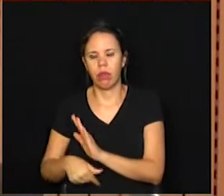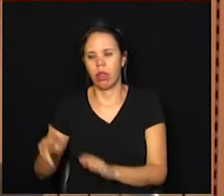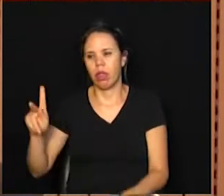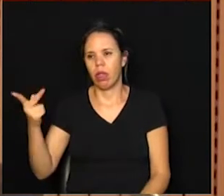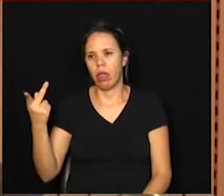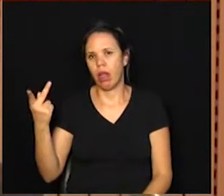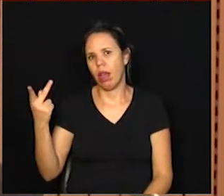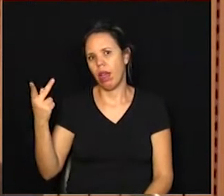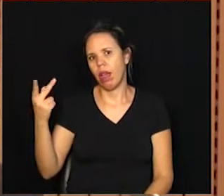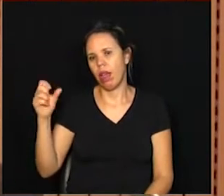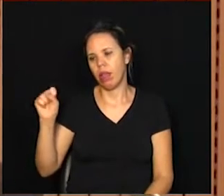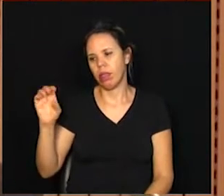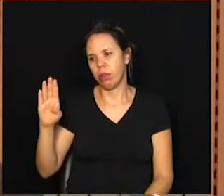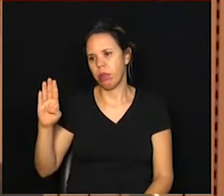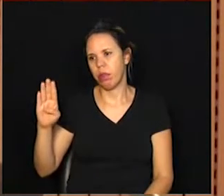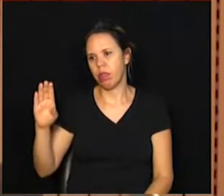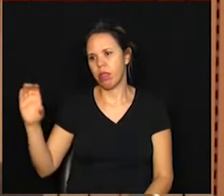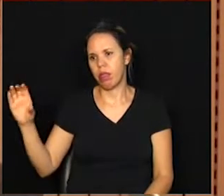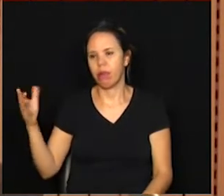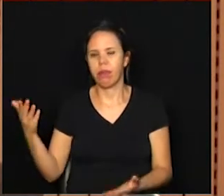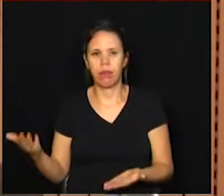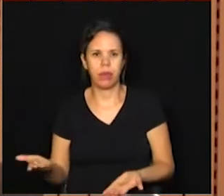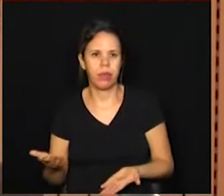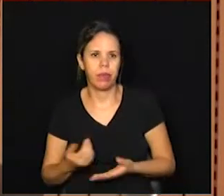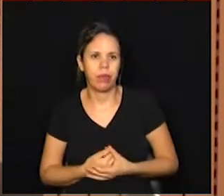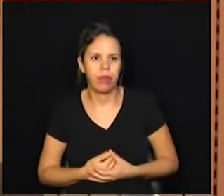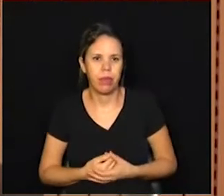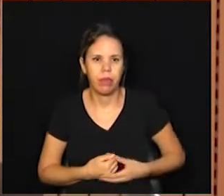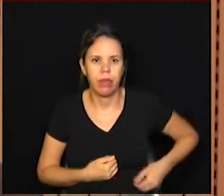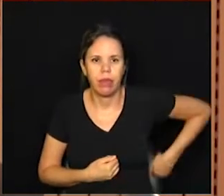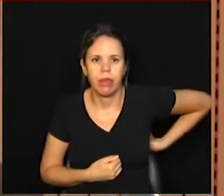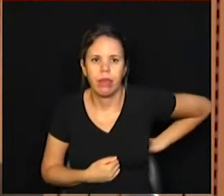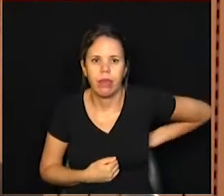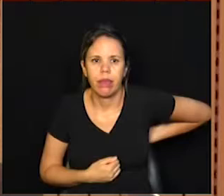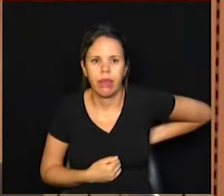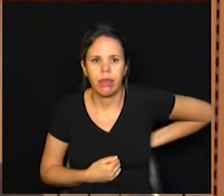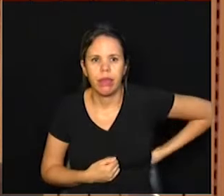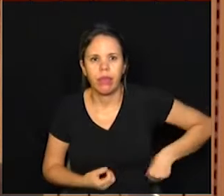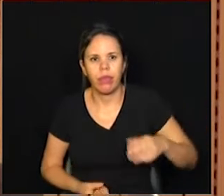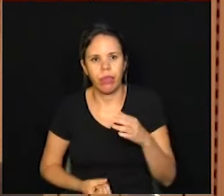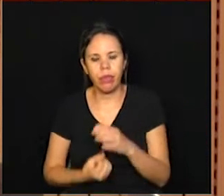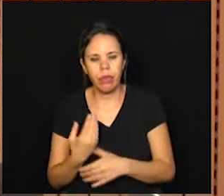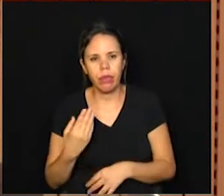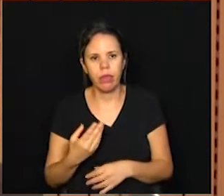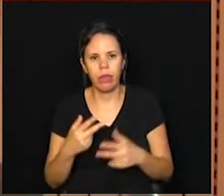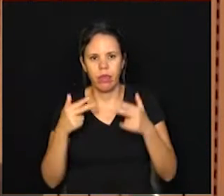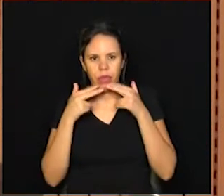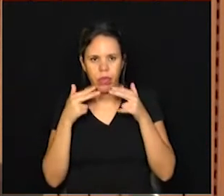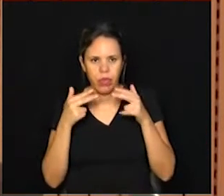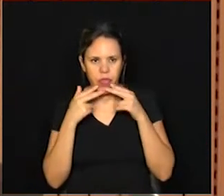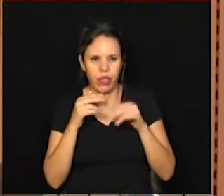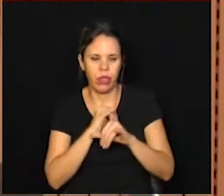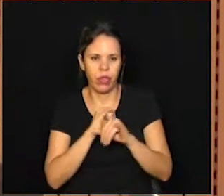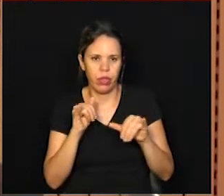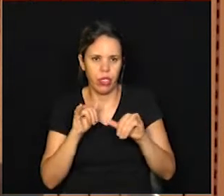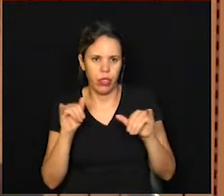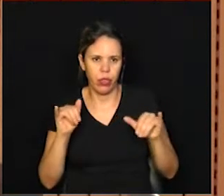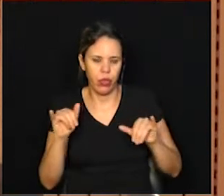HSBC. Então, infelizmente, vocês vejam que a origem do boato, ele